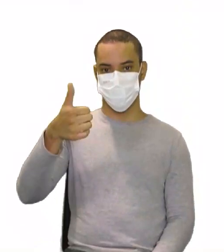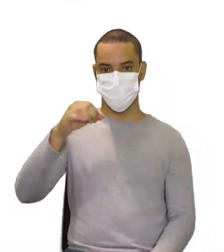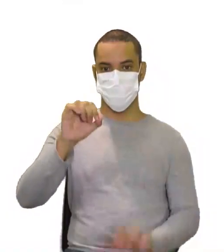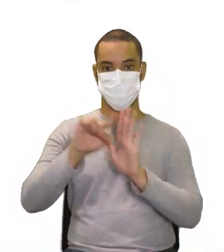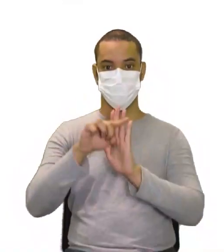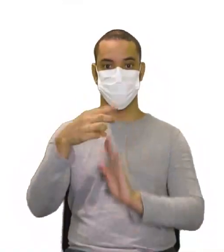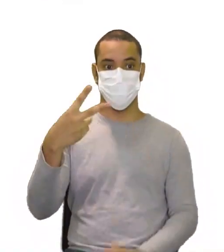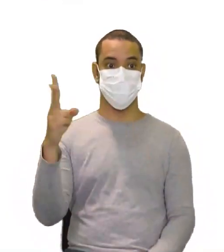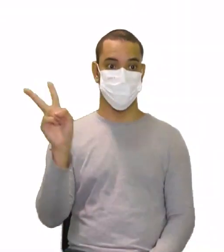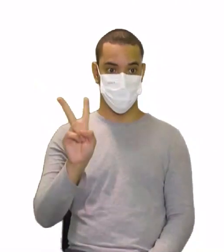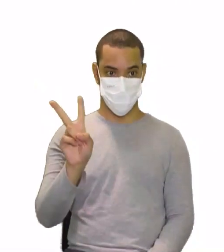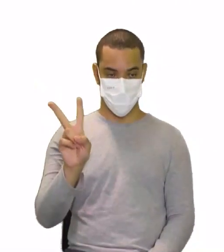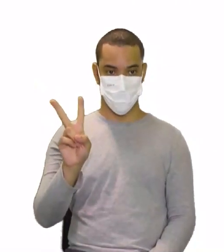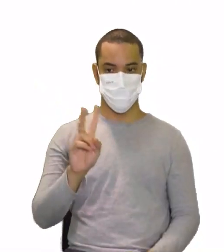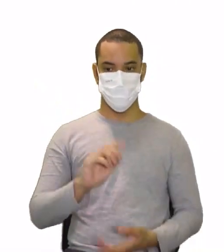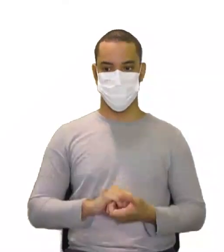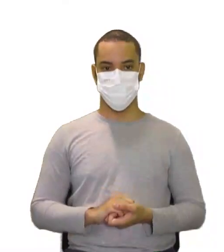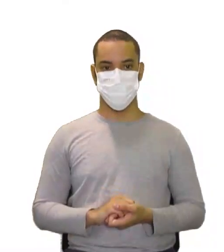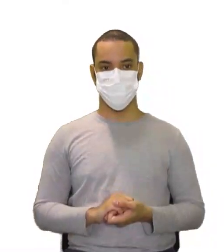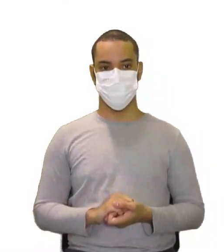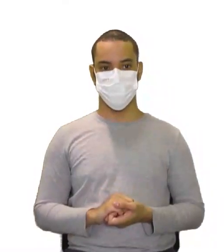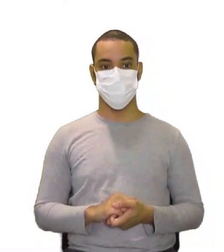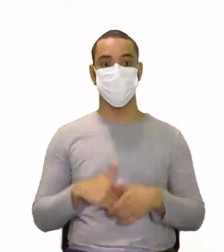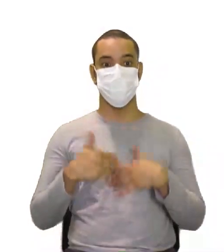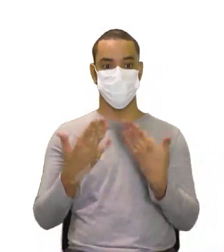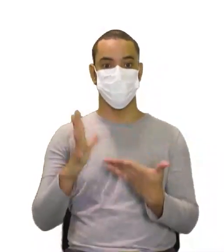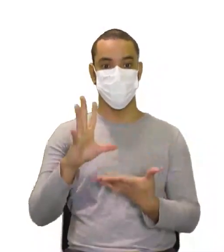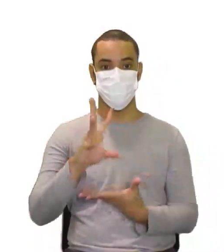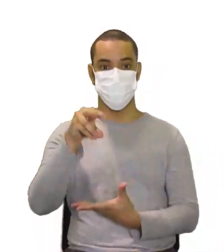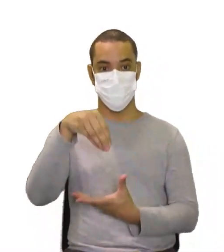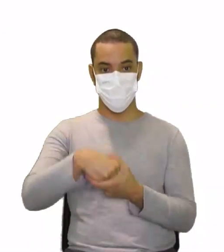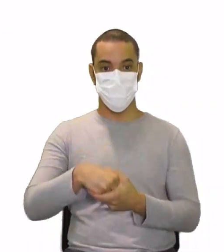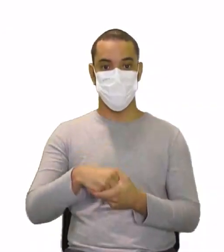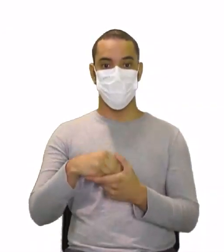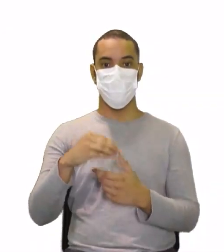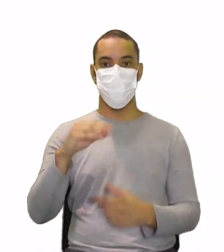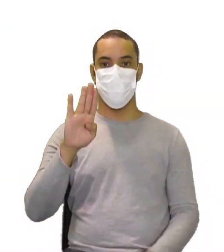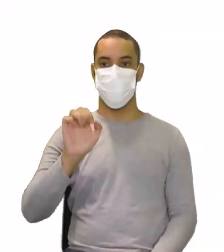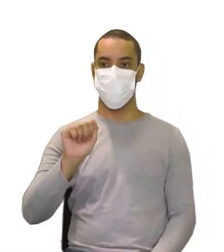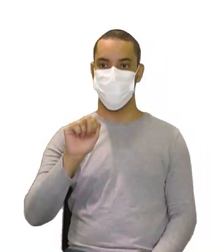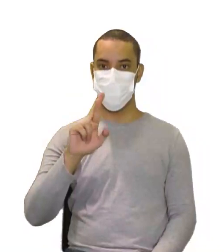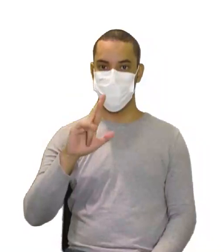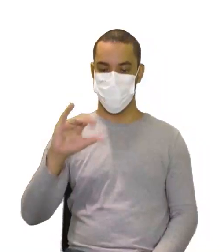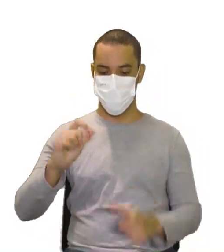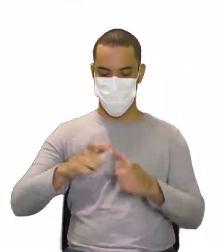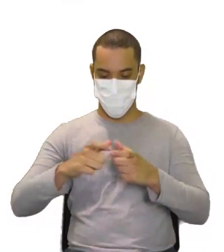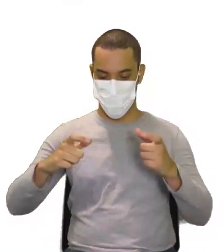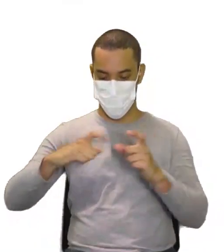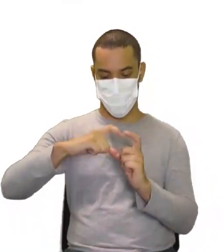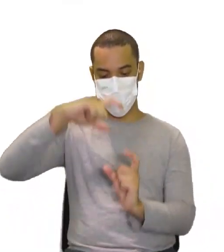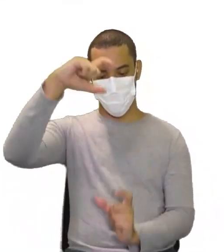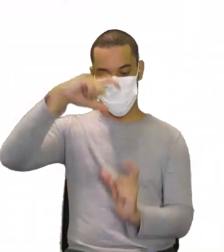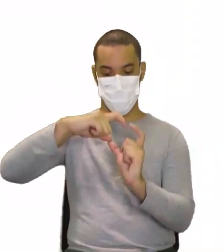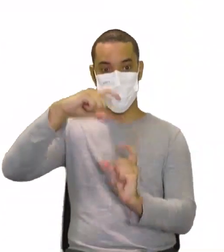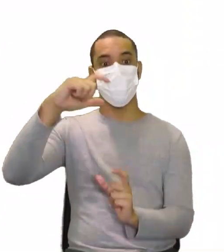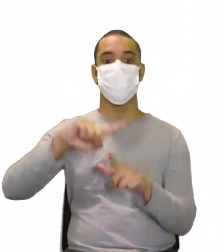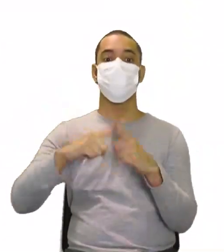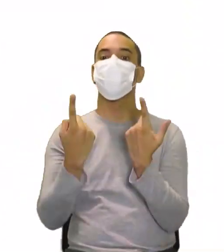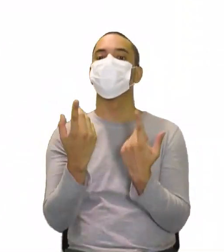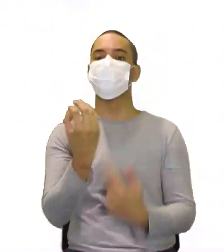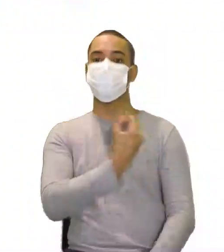3 volts, entre as extremidades da barra. O valor do